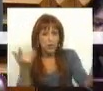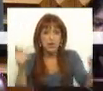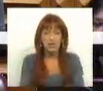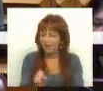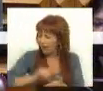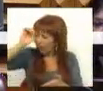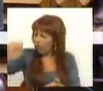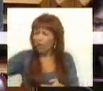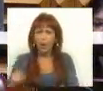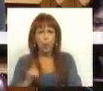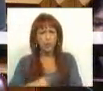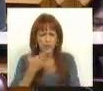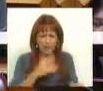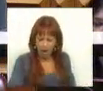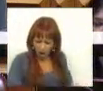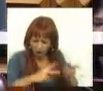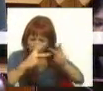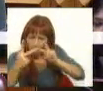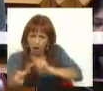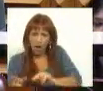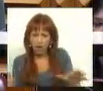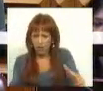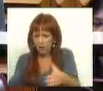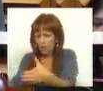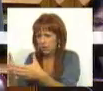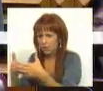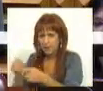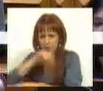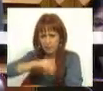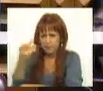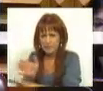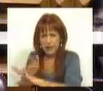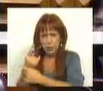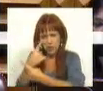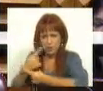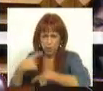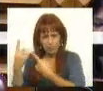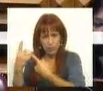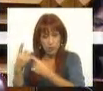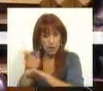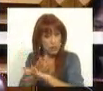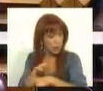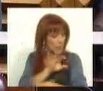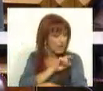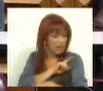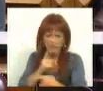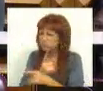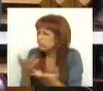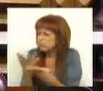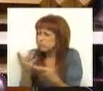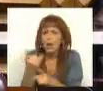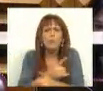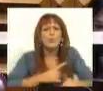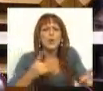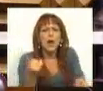eliminem o tempo de transição para a convergência da idade da reforma do setor público com o setor privado? O que